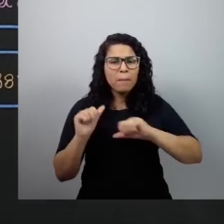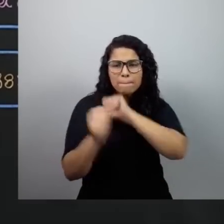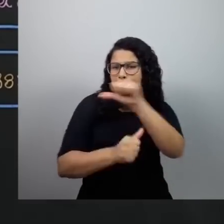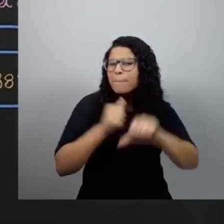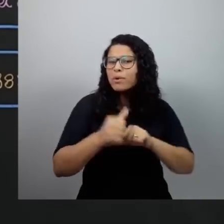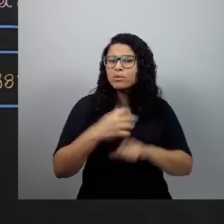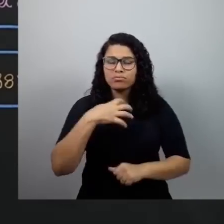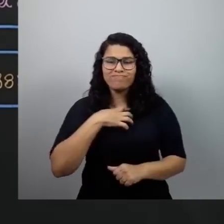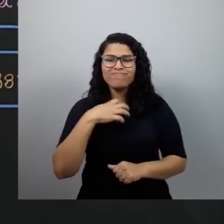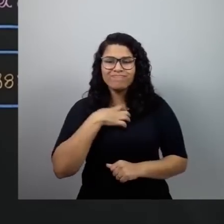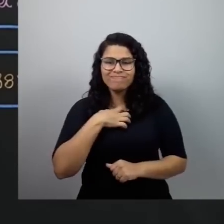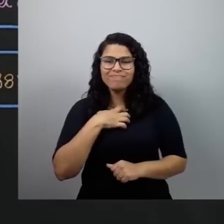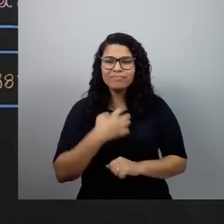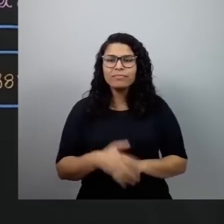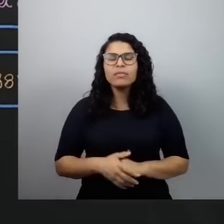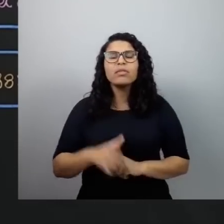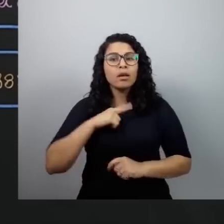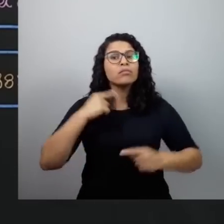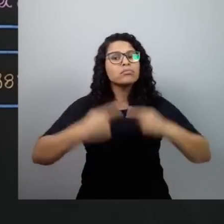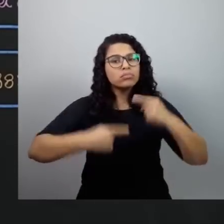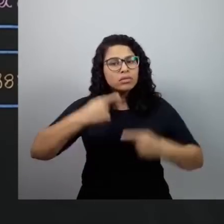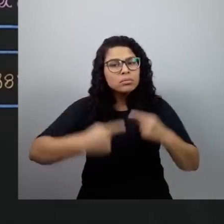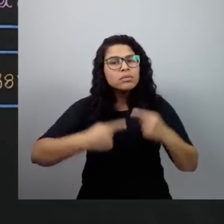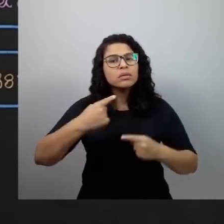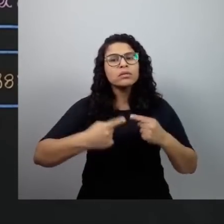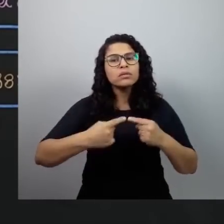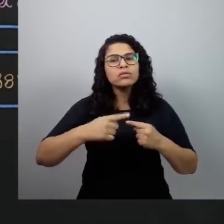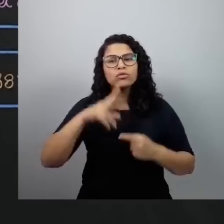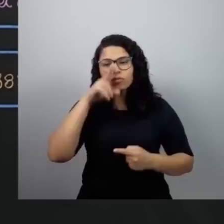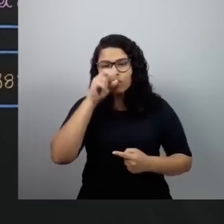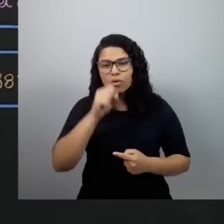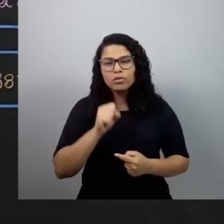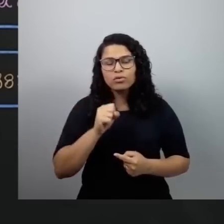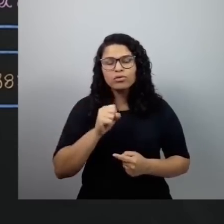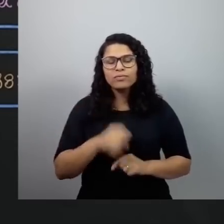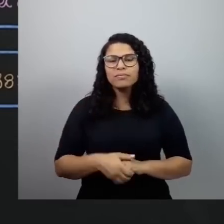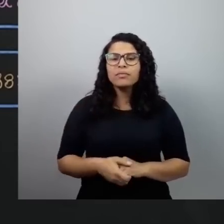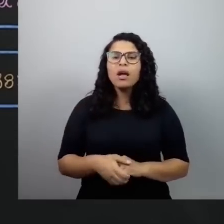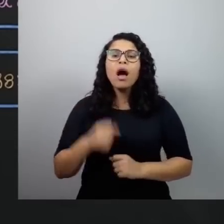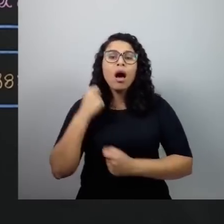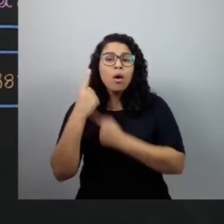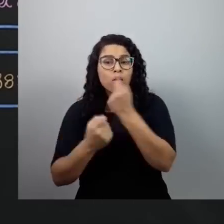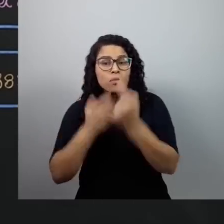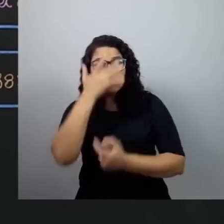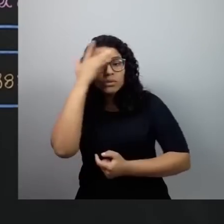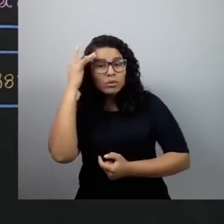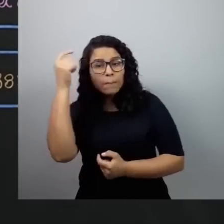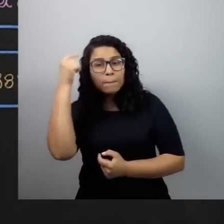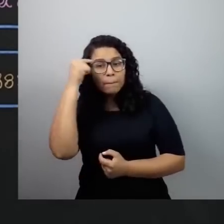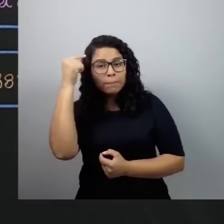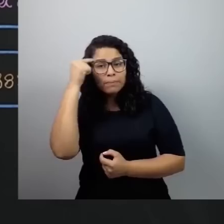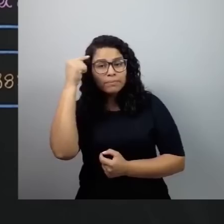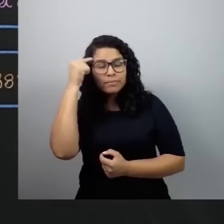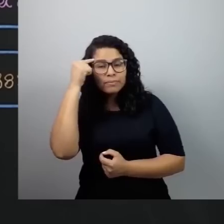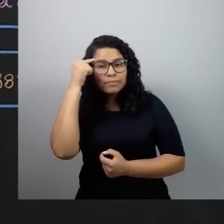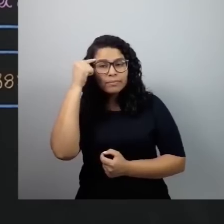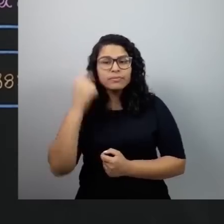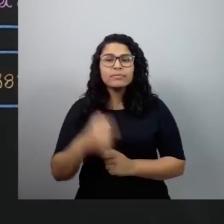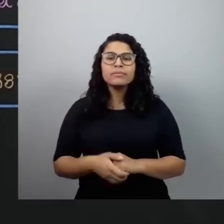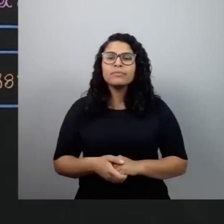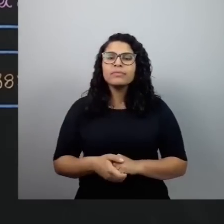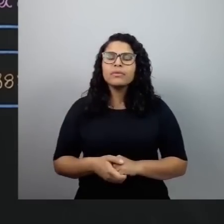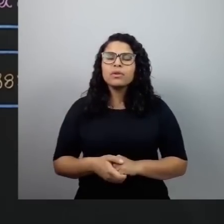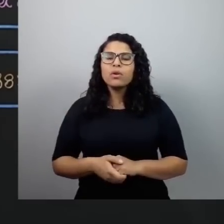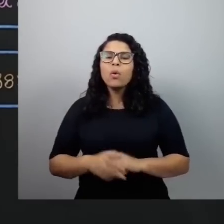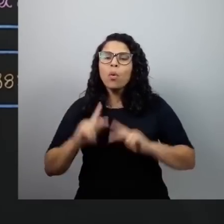Tem todo um debate historiográfico sobre isso, um debate de historiadores, né? Alguns acham que, digamos assim, essa perspectiva